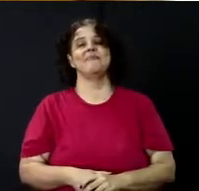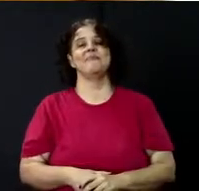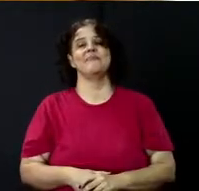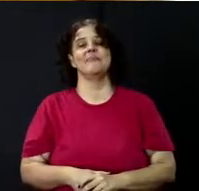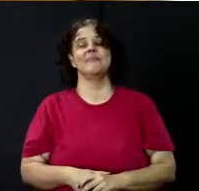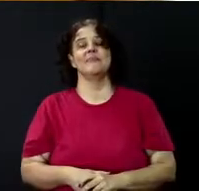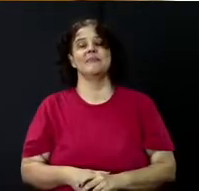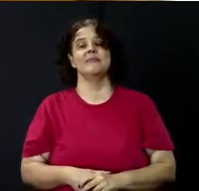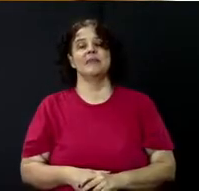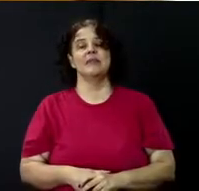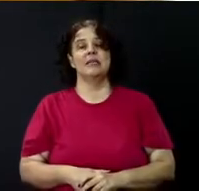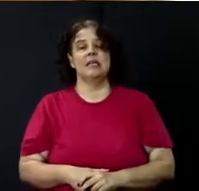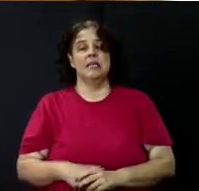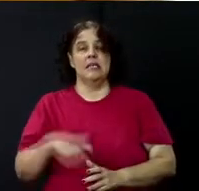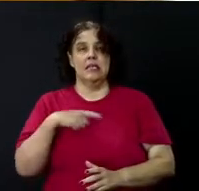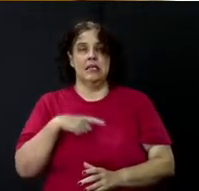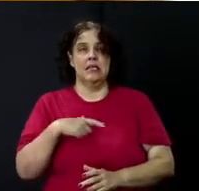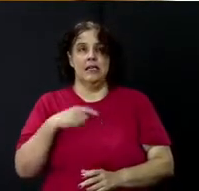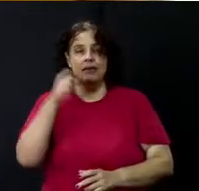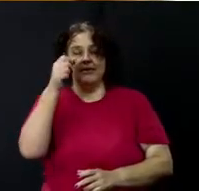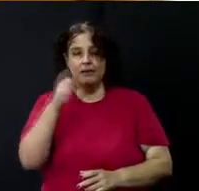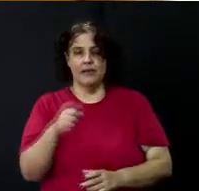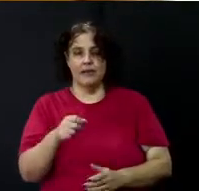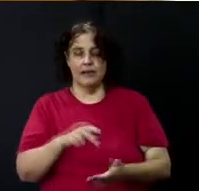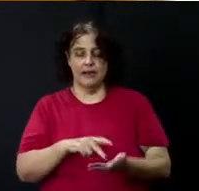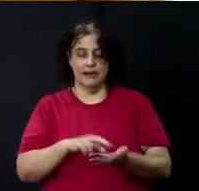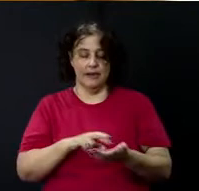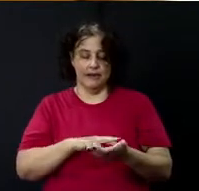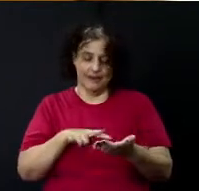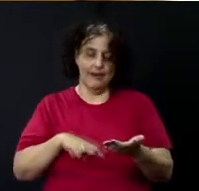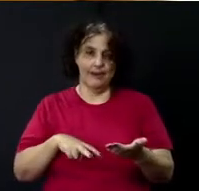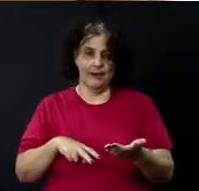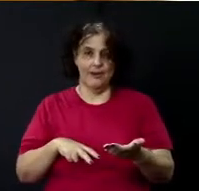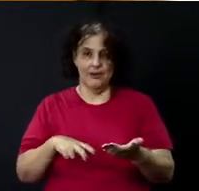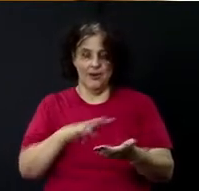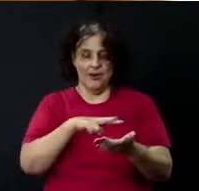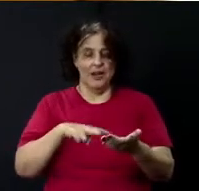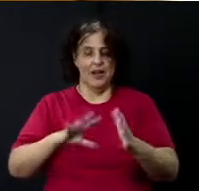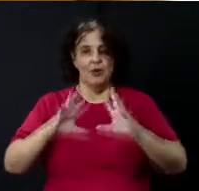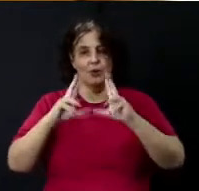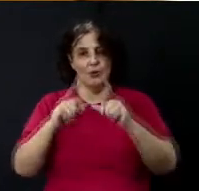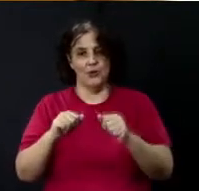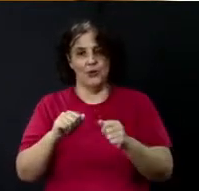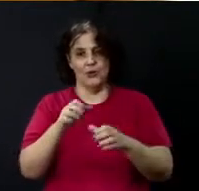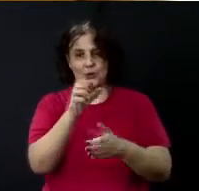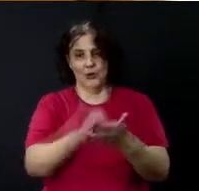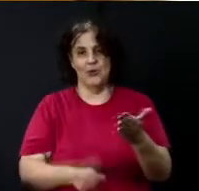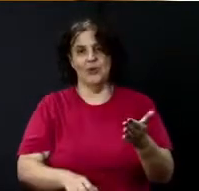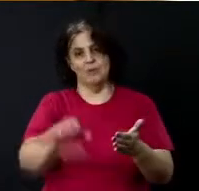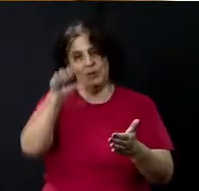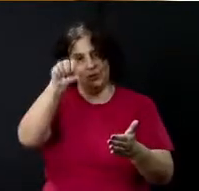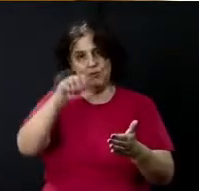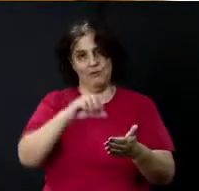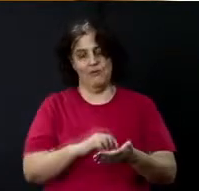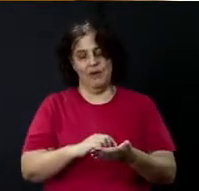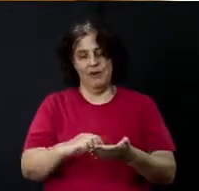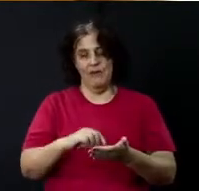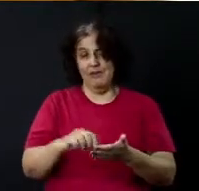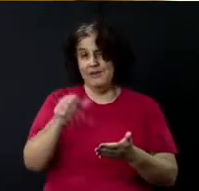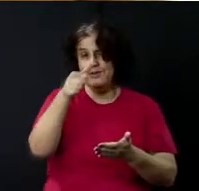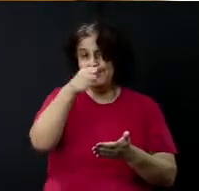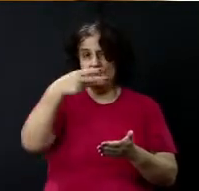mais adequado certamente ler todo o capítulo 9. Porque logo a partir do 12 para frente tem